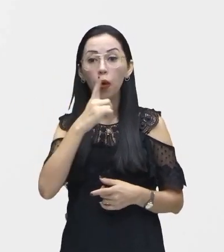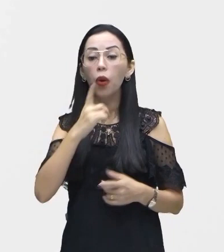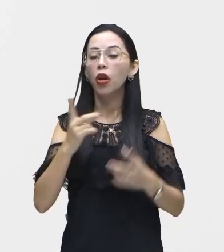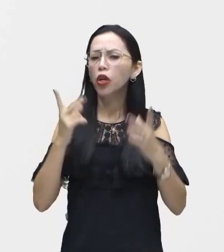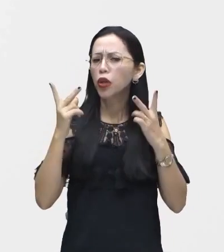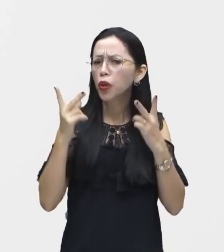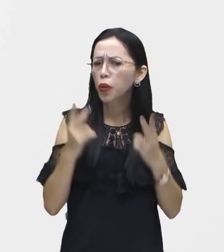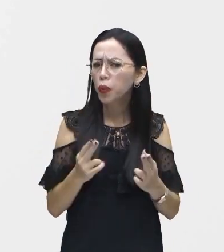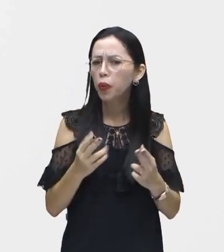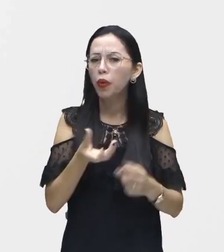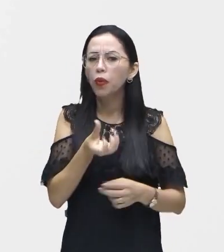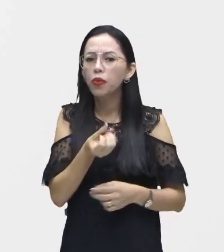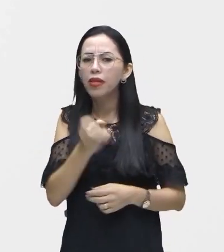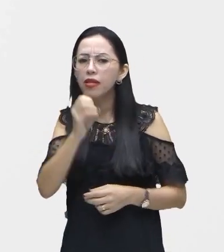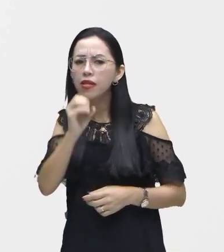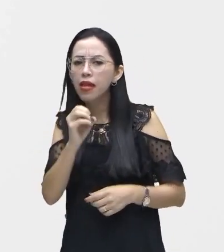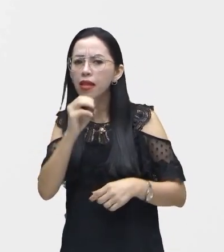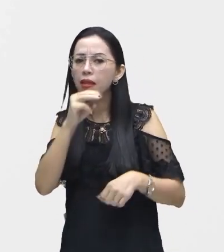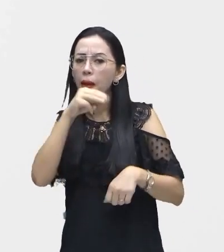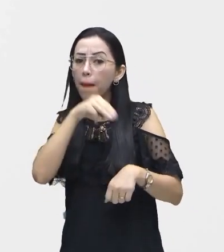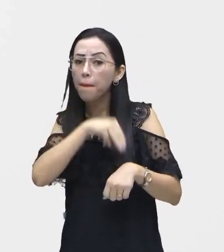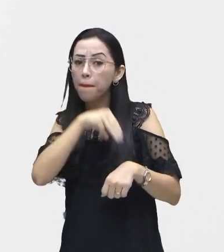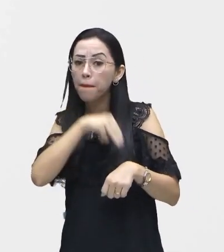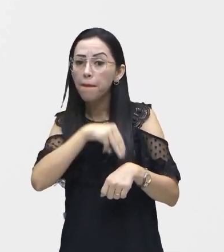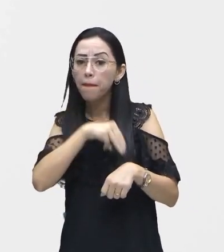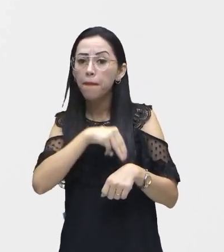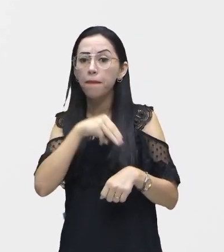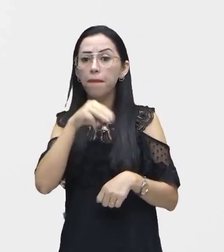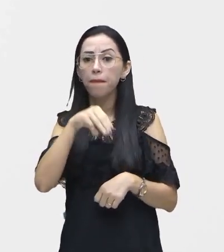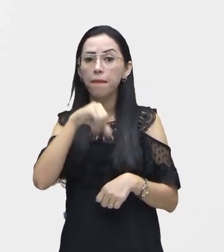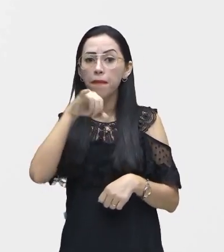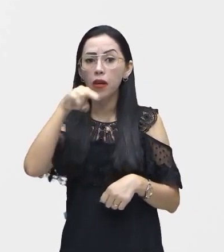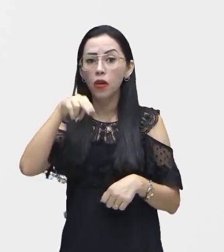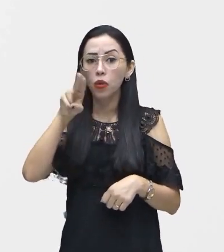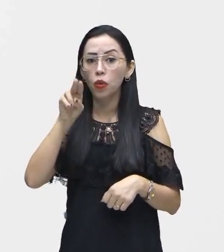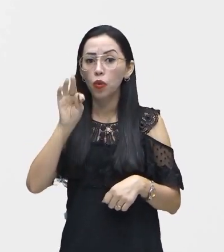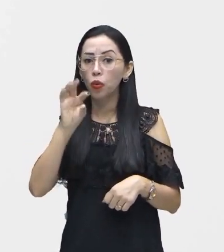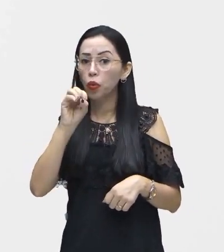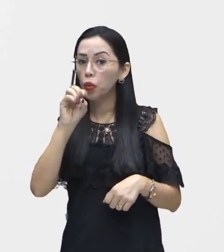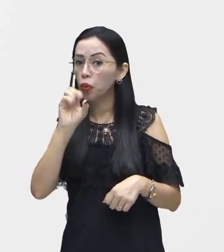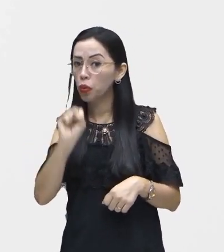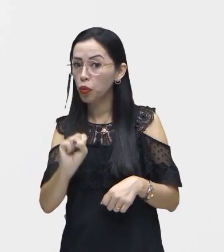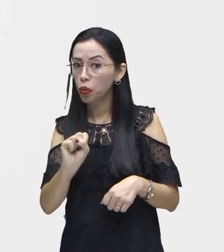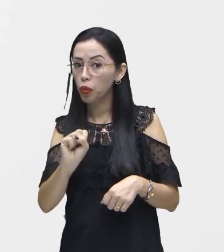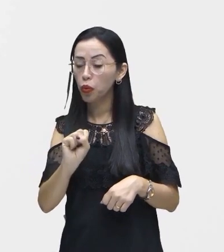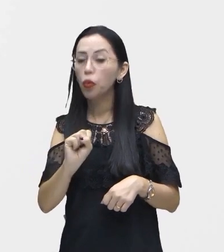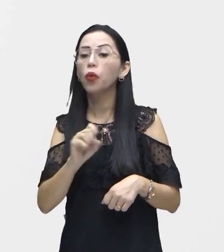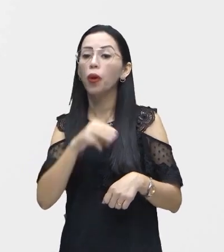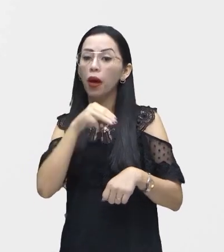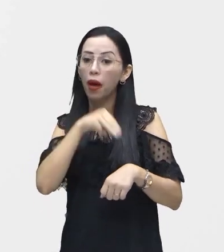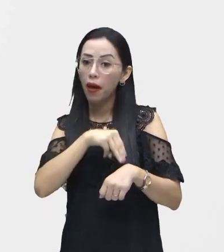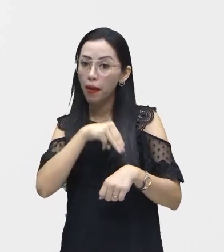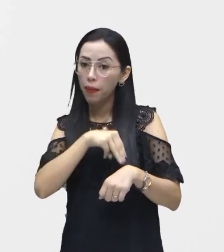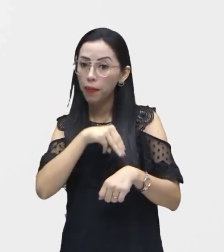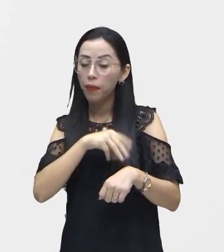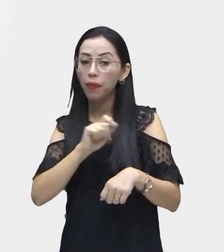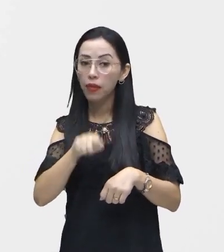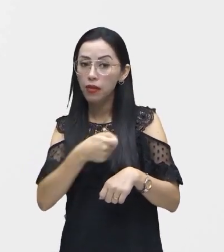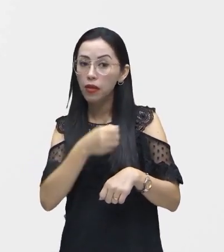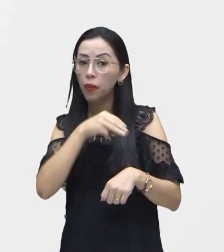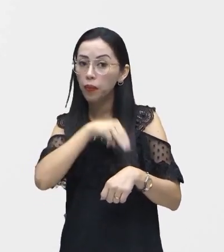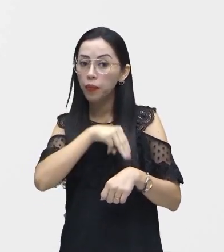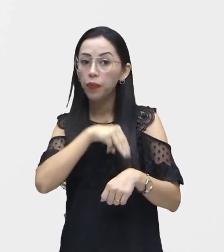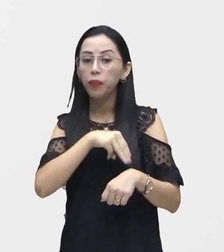60 minutos. Lembrando também que 1 minuto é igual a 60